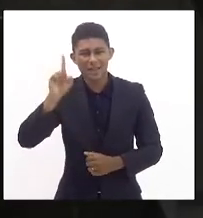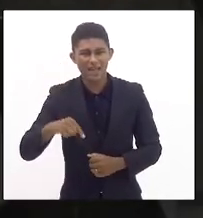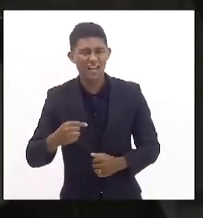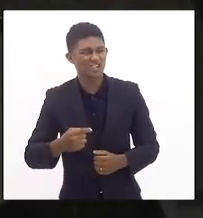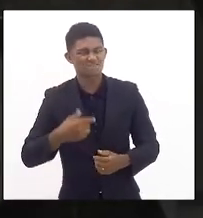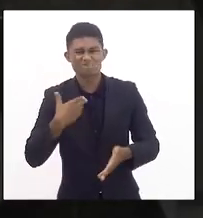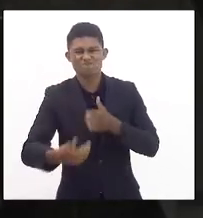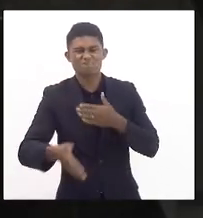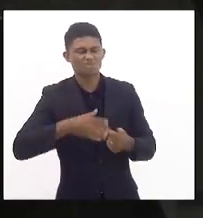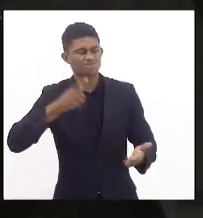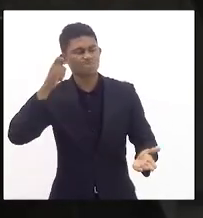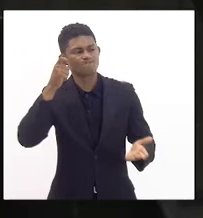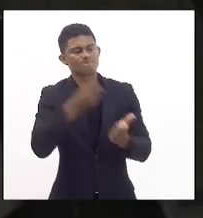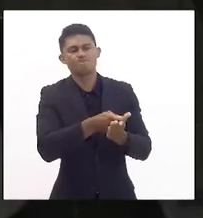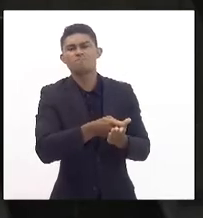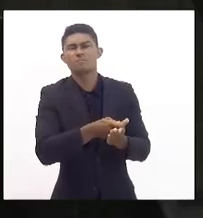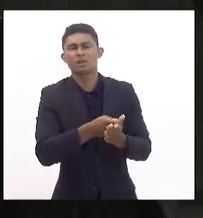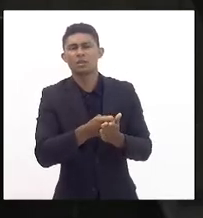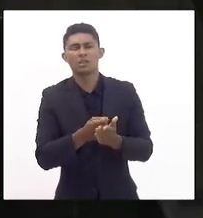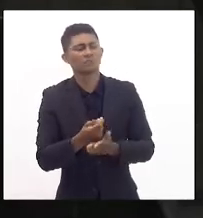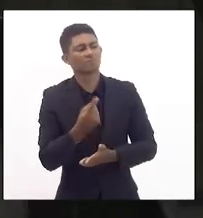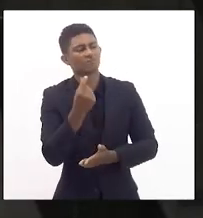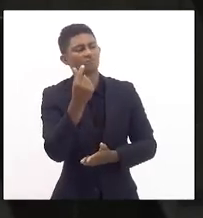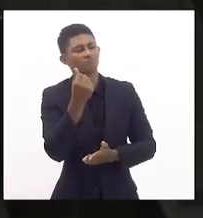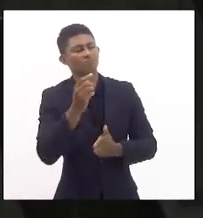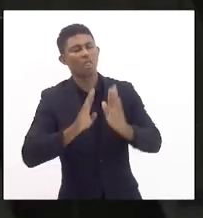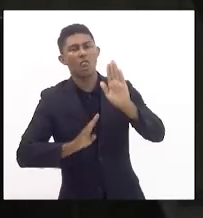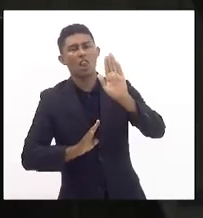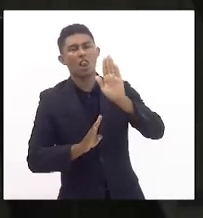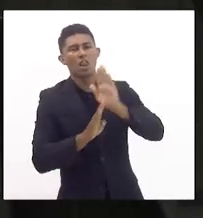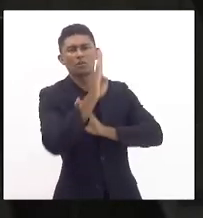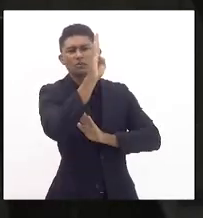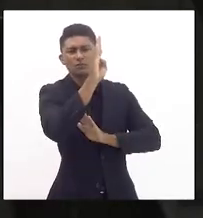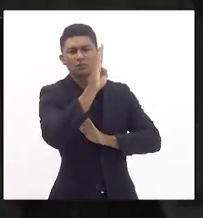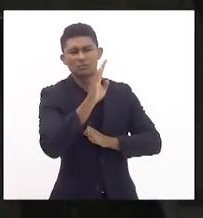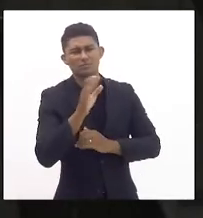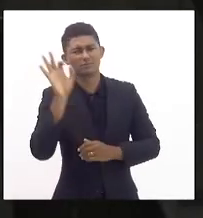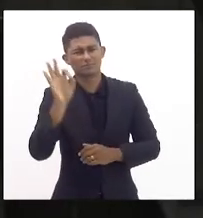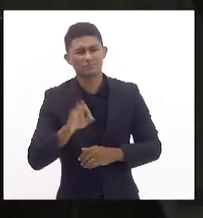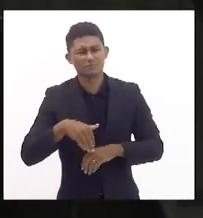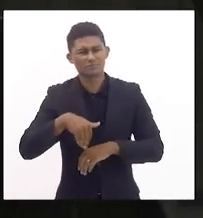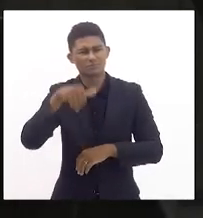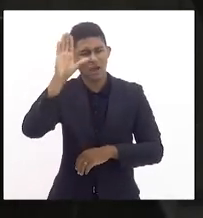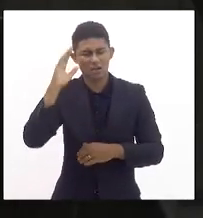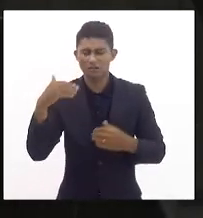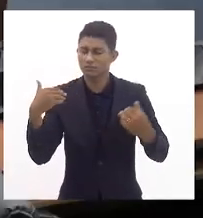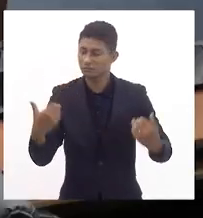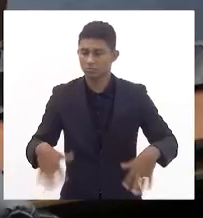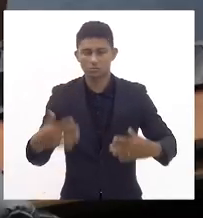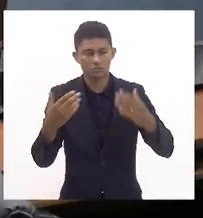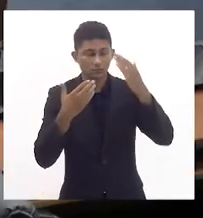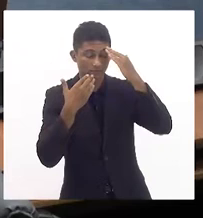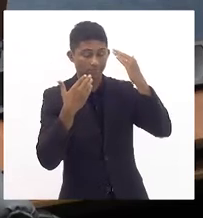muleira, crescimento absurdo da tarifa do gás. Muito obrigado, senhora presidente.